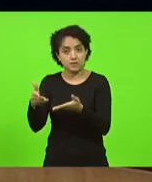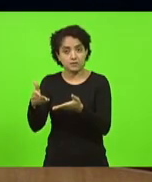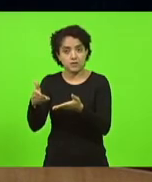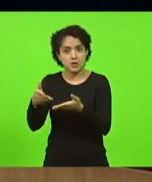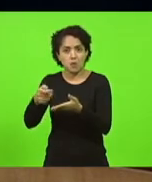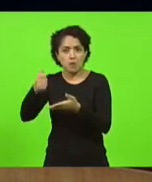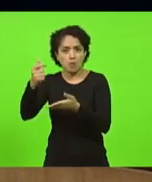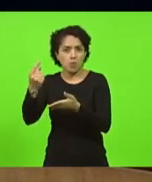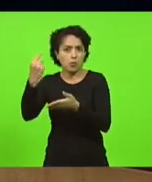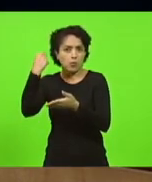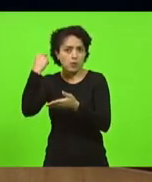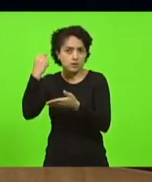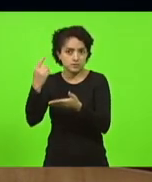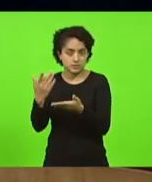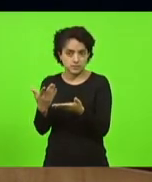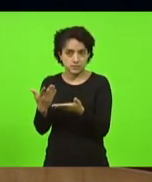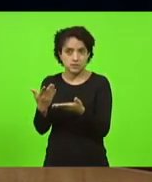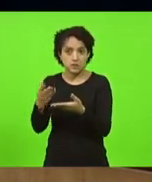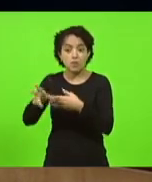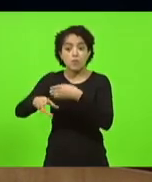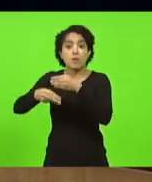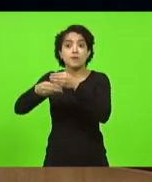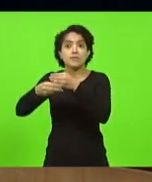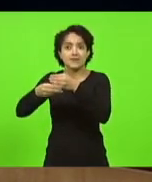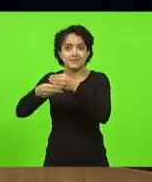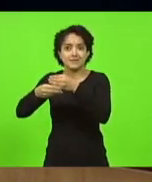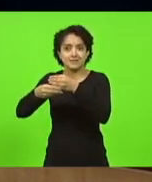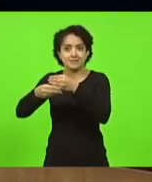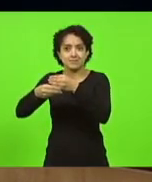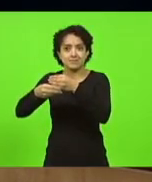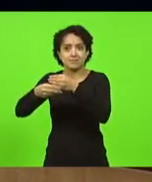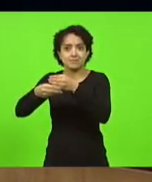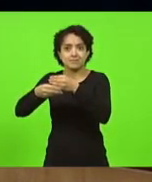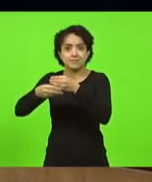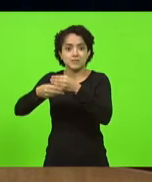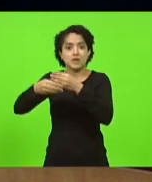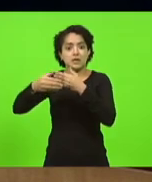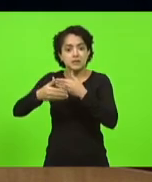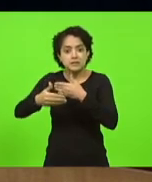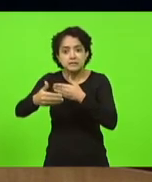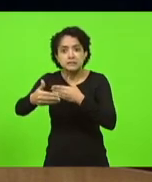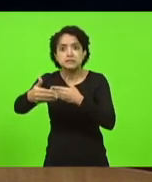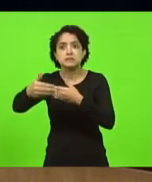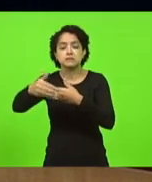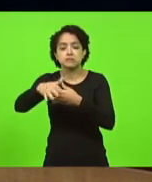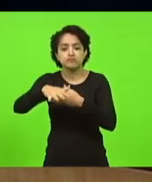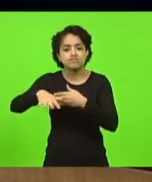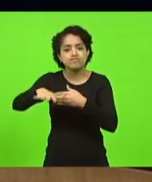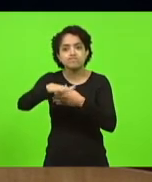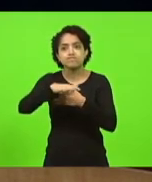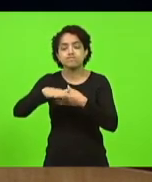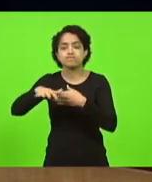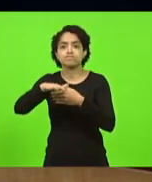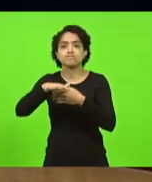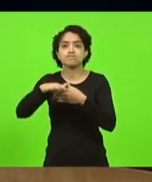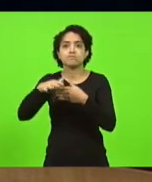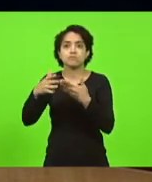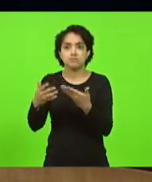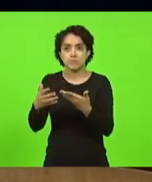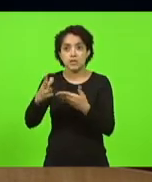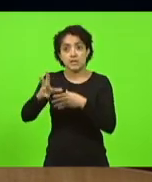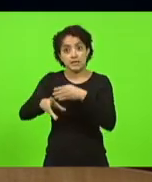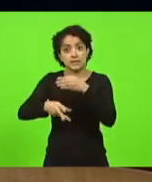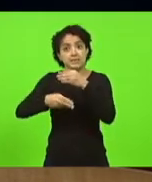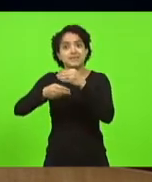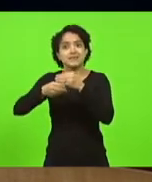atrás, uma emenda que estende para toda a categoria reajustes e, portanto, incrementa